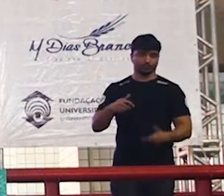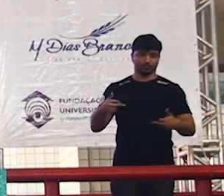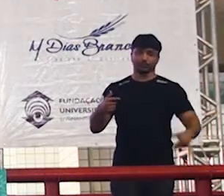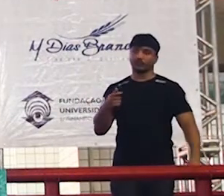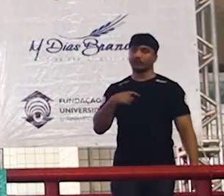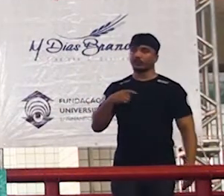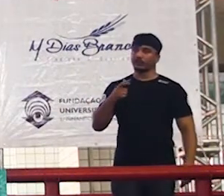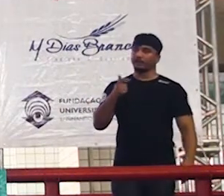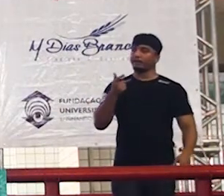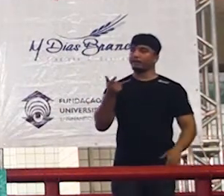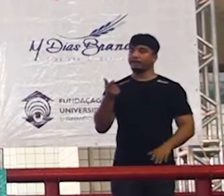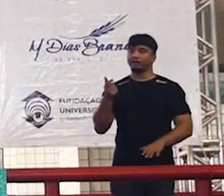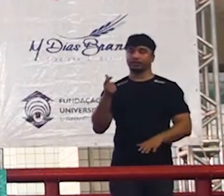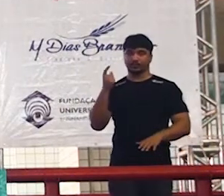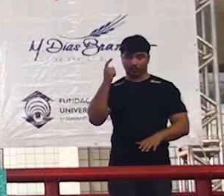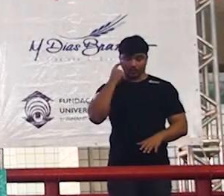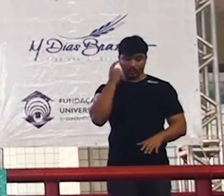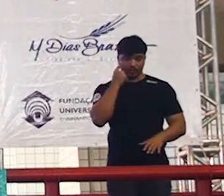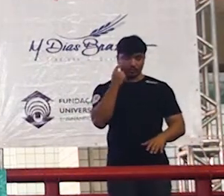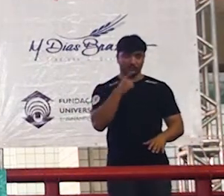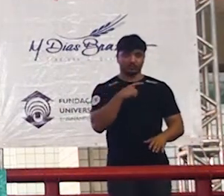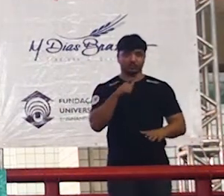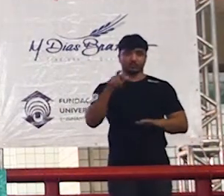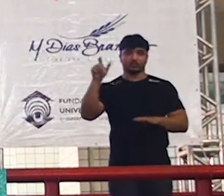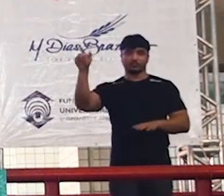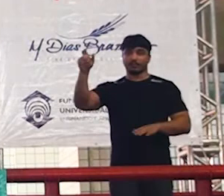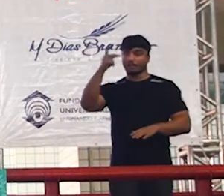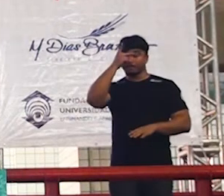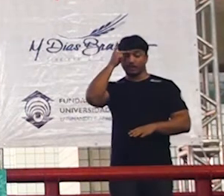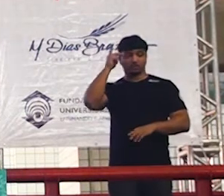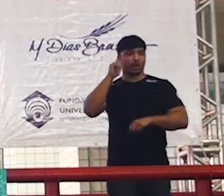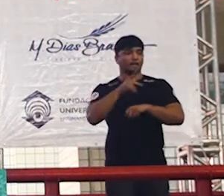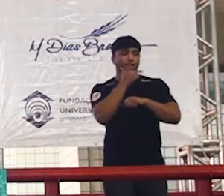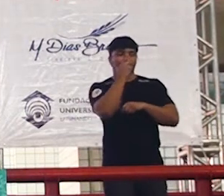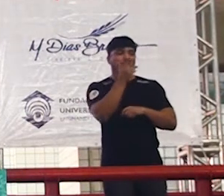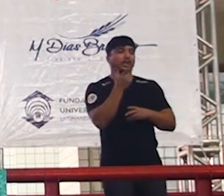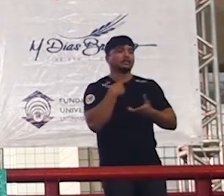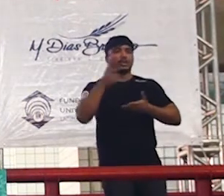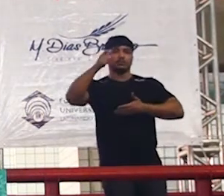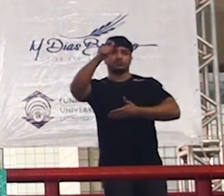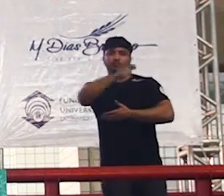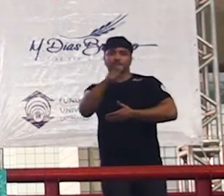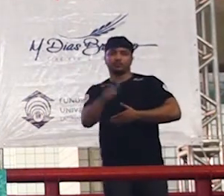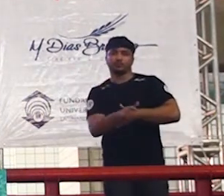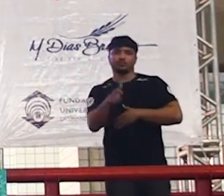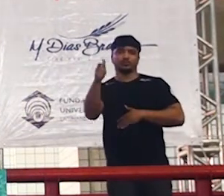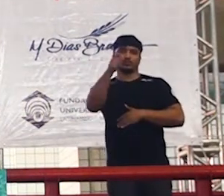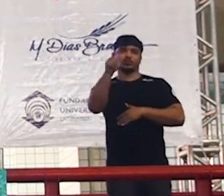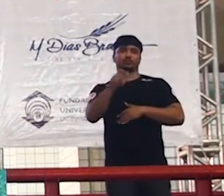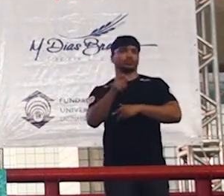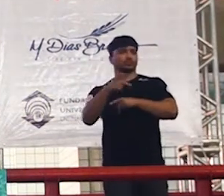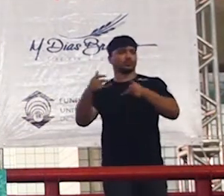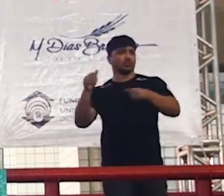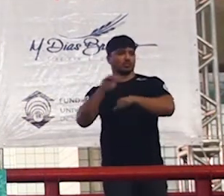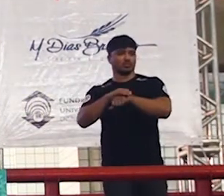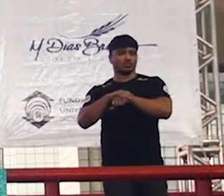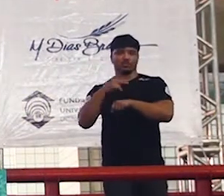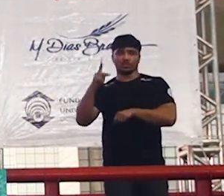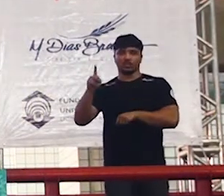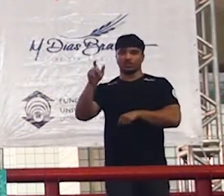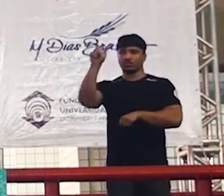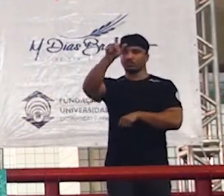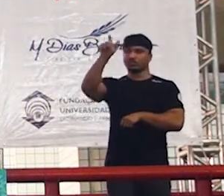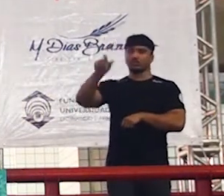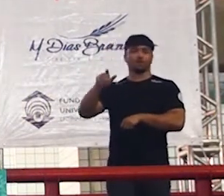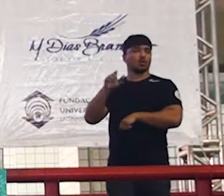Eu coloco na mão de um pichador, o que ele vai fazer? É pichar a parede. Ele vai